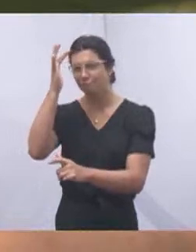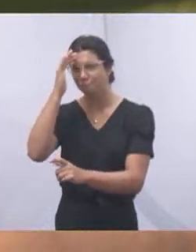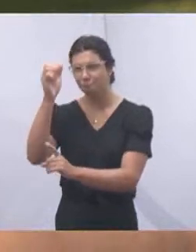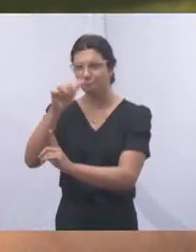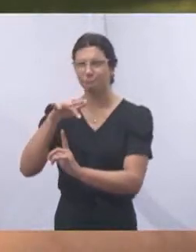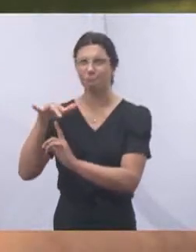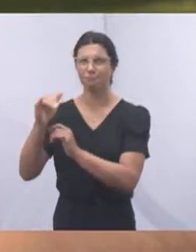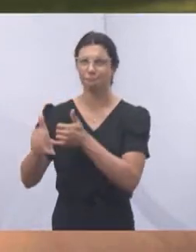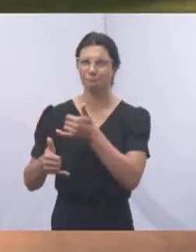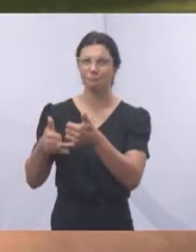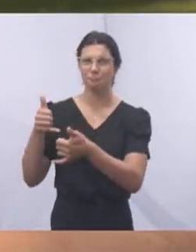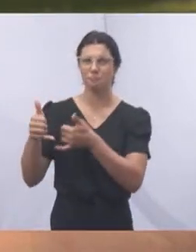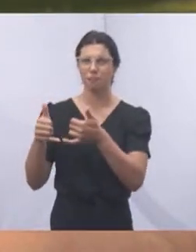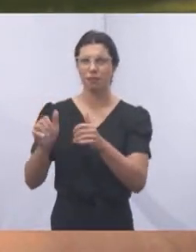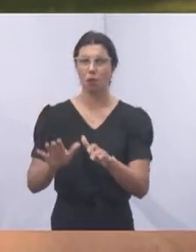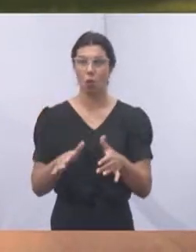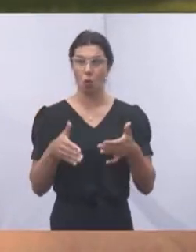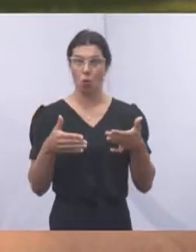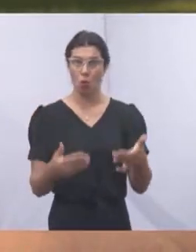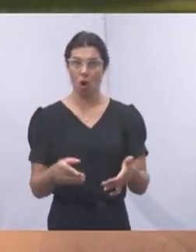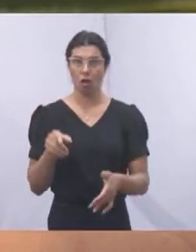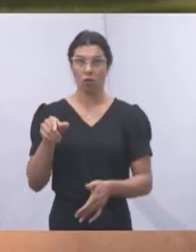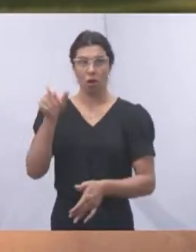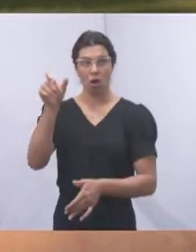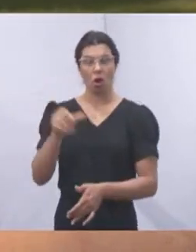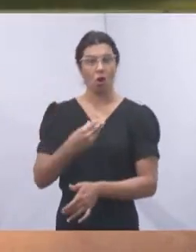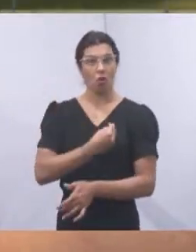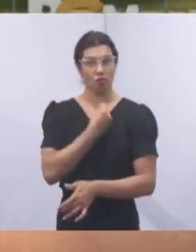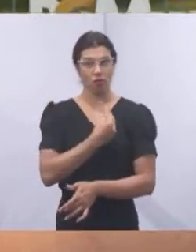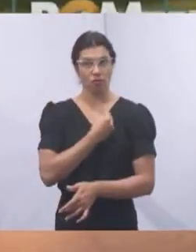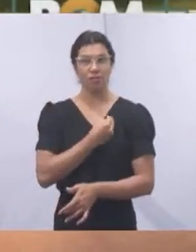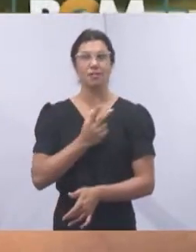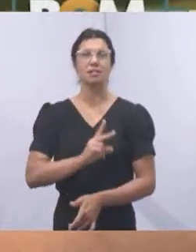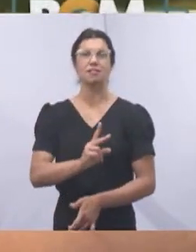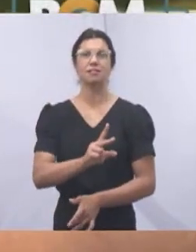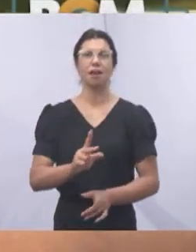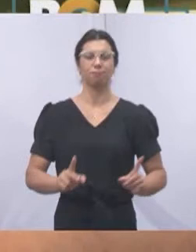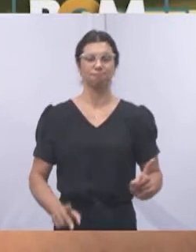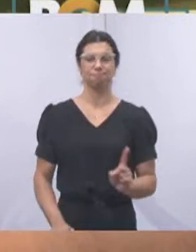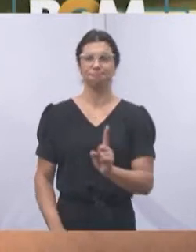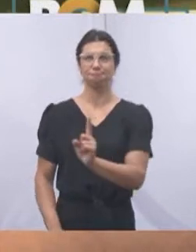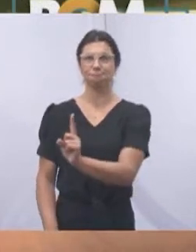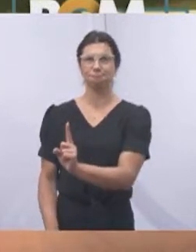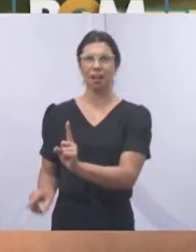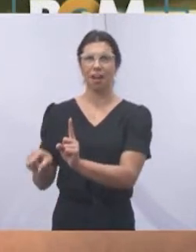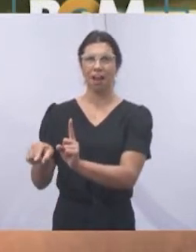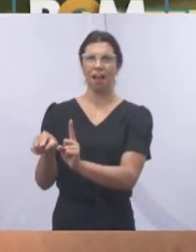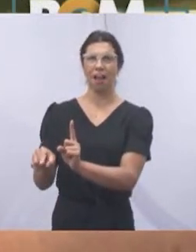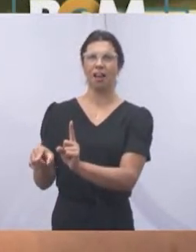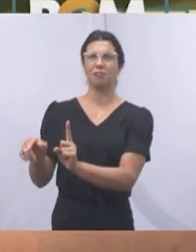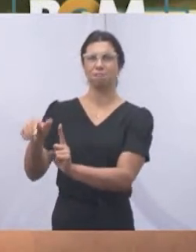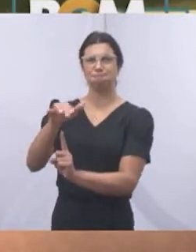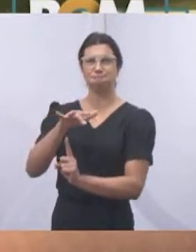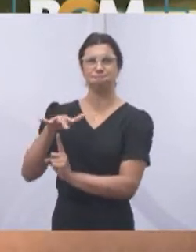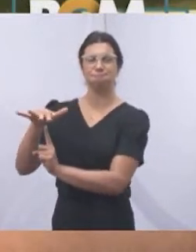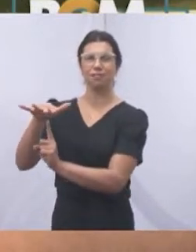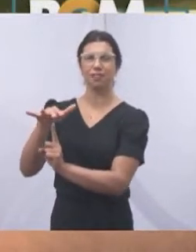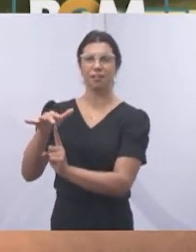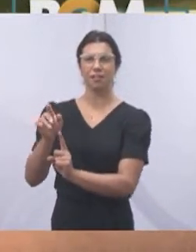Quando ele era vivo, ele sempre vinha aqui, porque minha irmã mora aqui nesse bairro e aqui era um